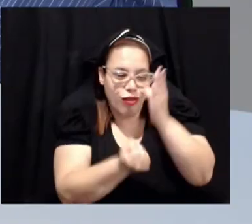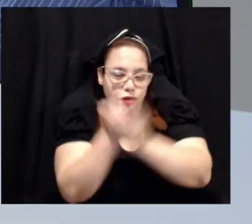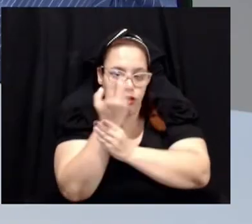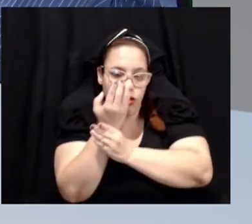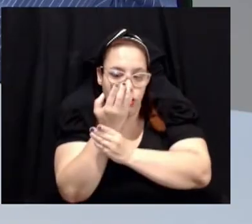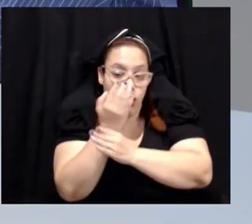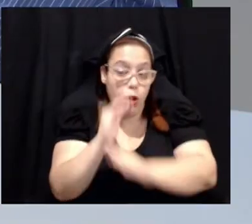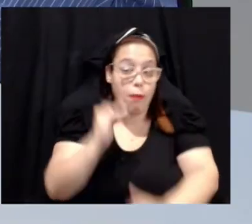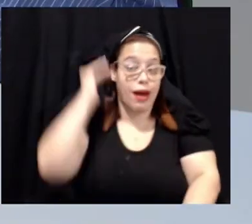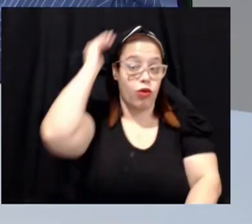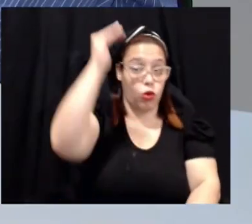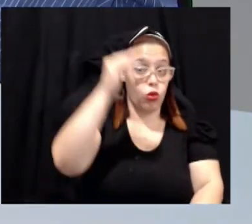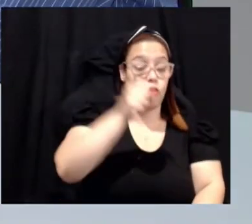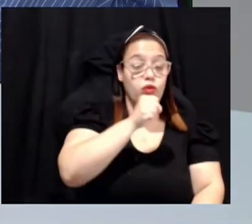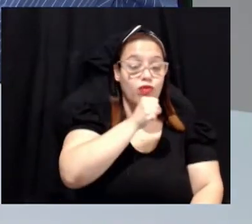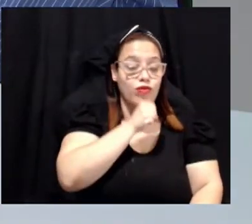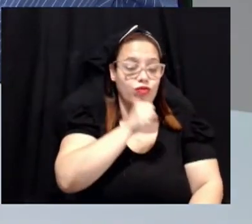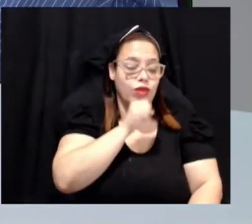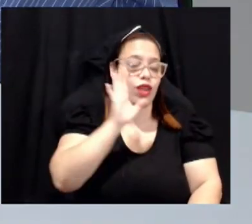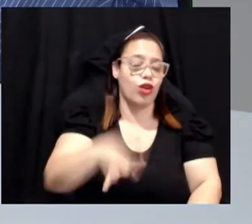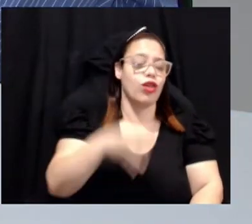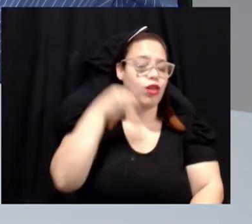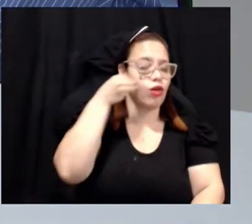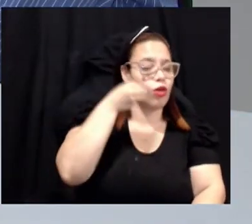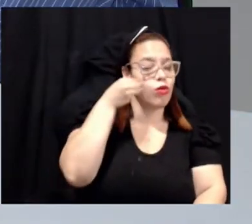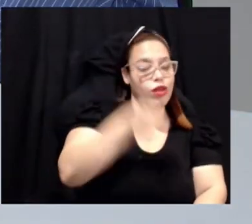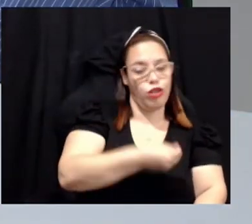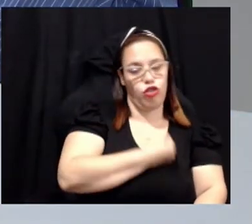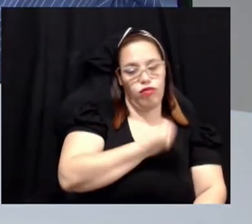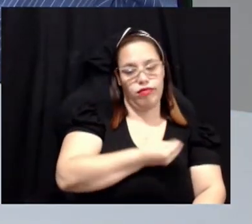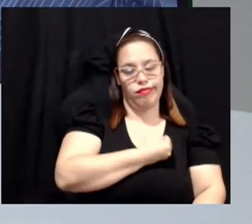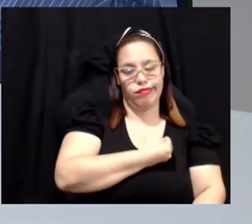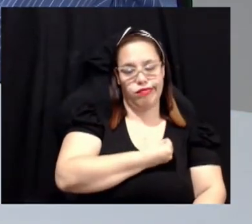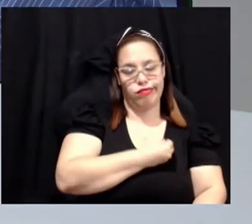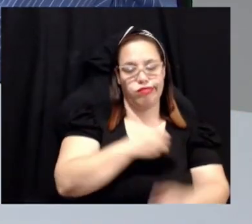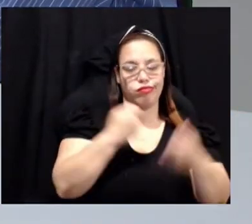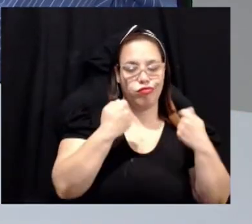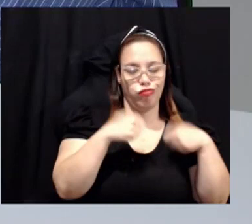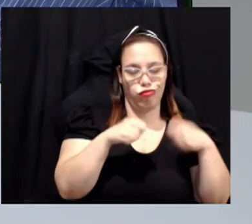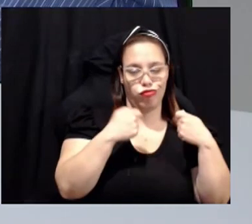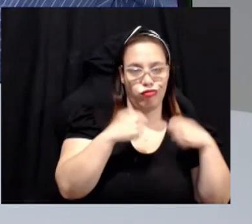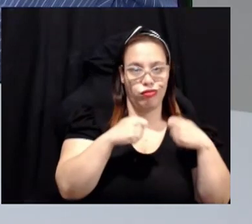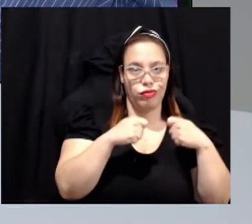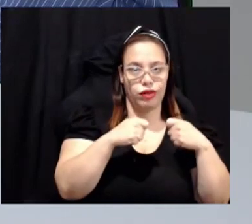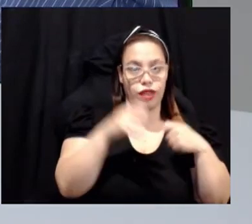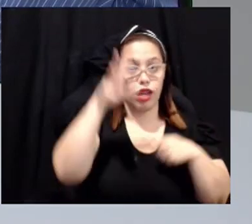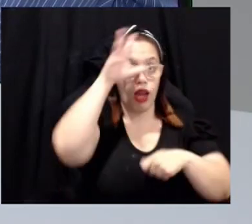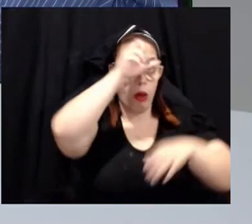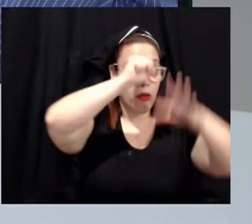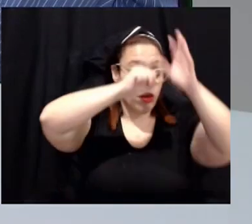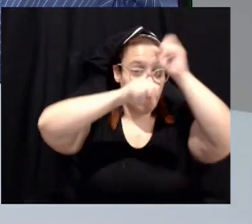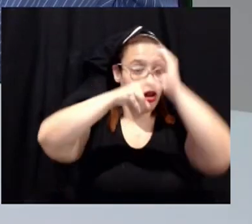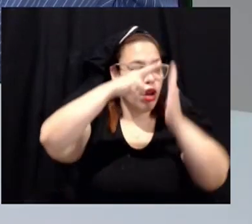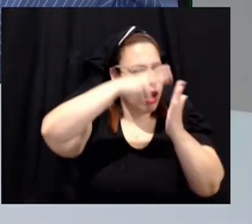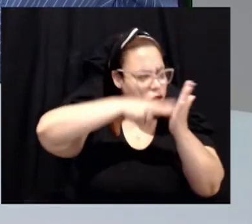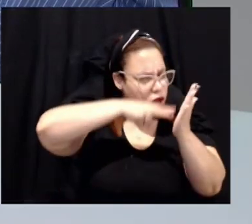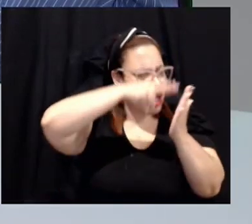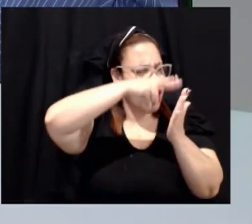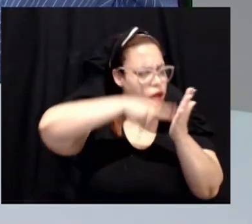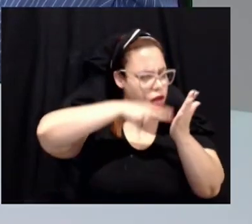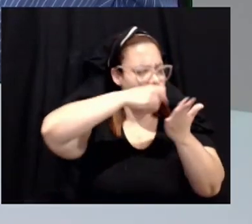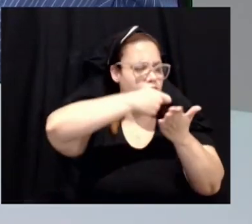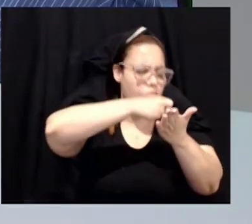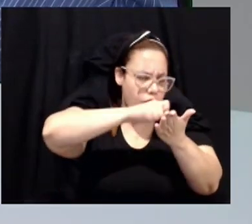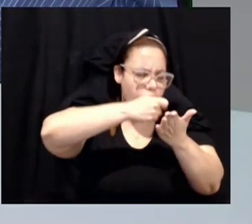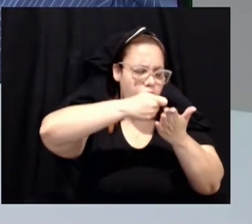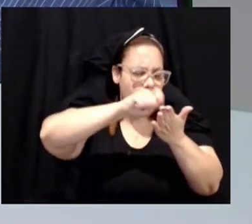idoso, ele já tem a experiência de vida, só que ele precisa aprender a ler, a escrever, a